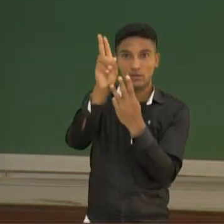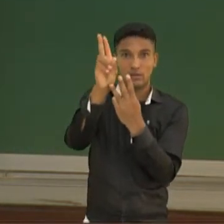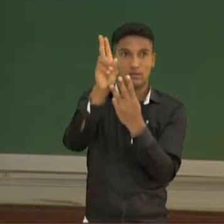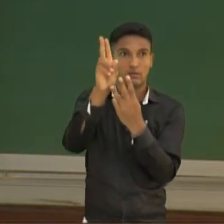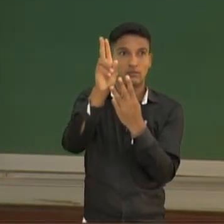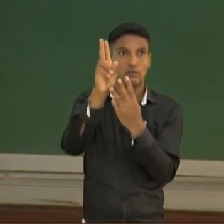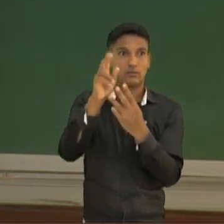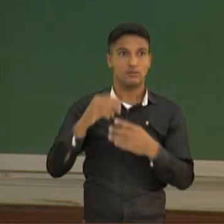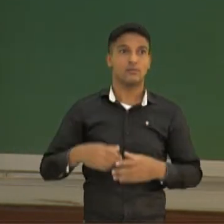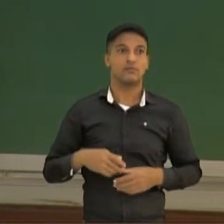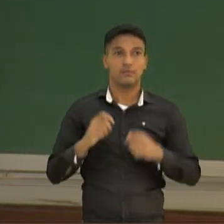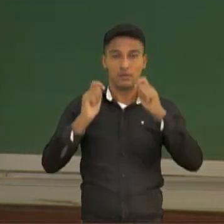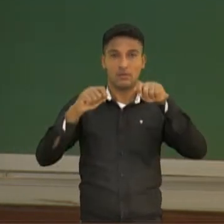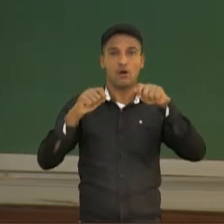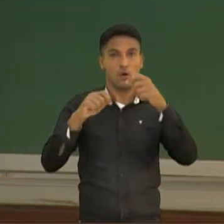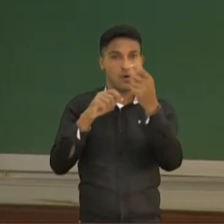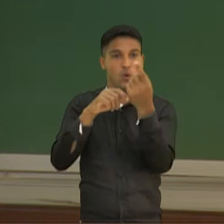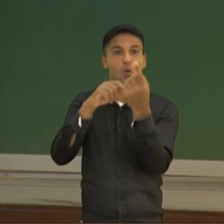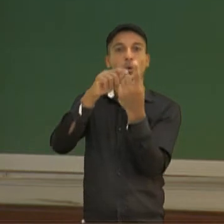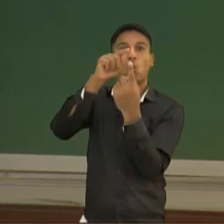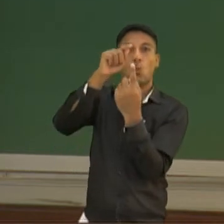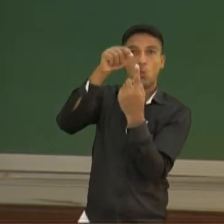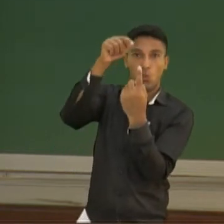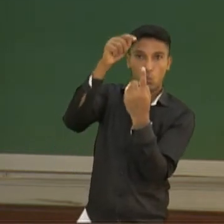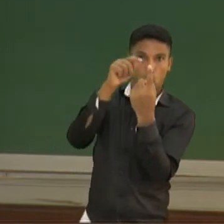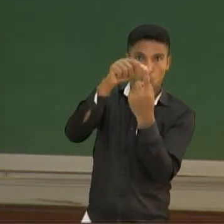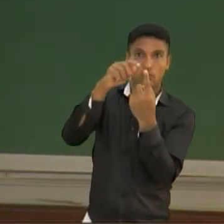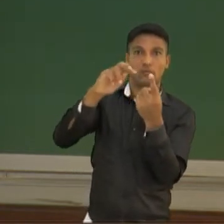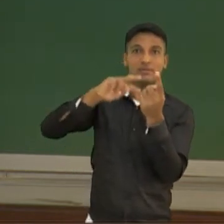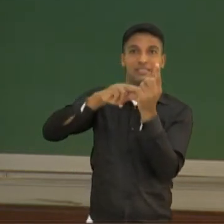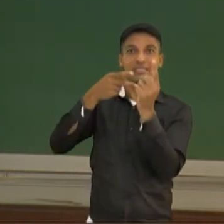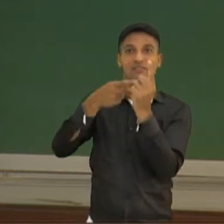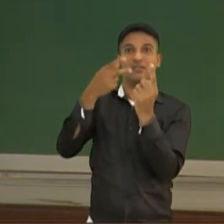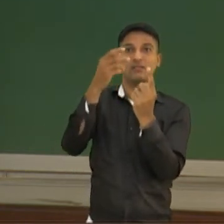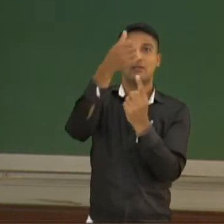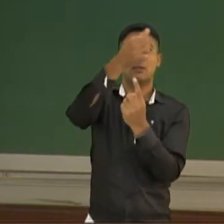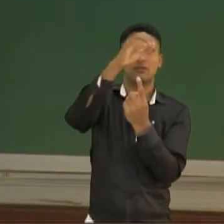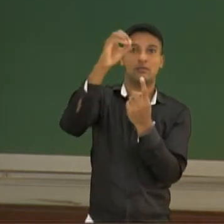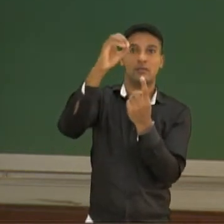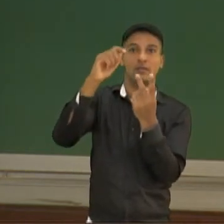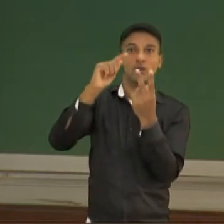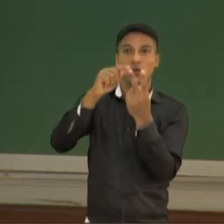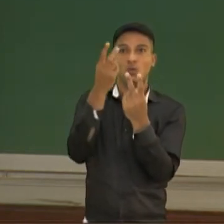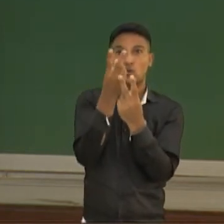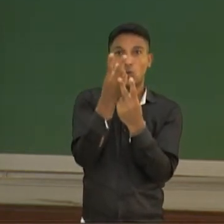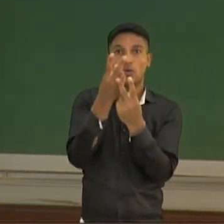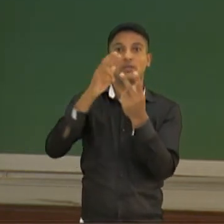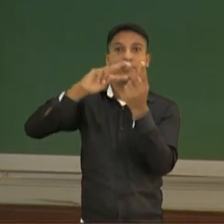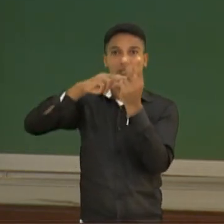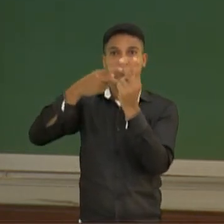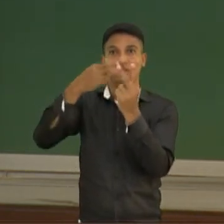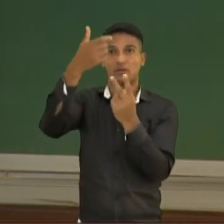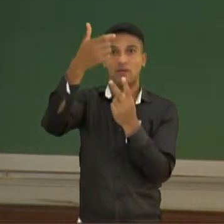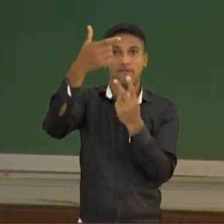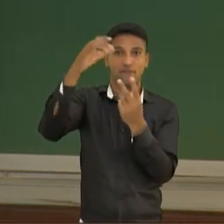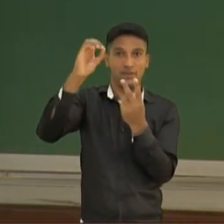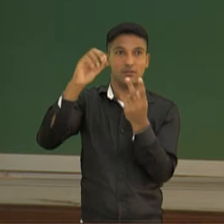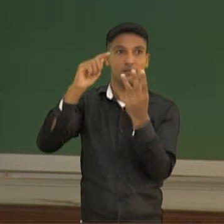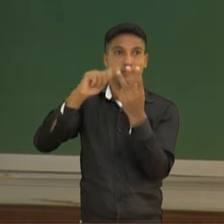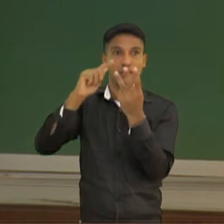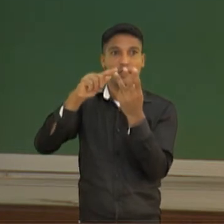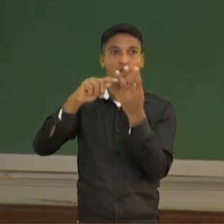1 vale 100. Esse 2 vale 20. E esse 8 vale 8. Olha lá.